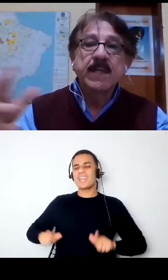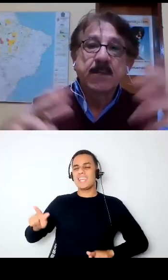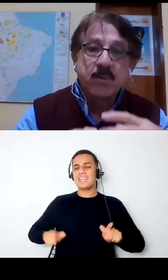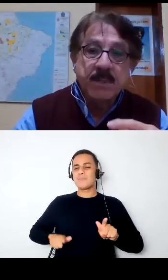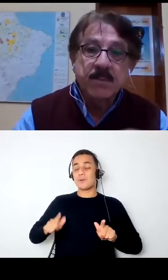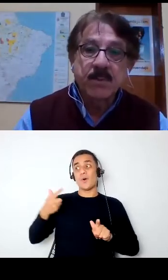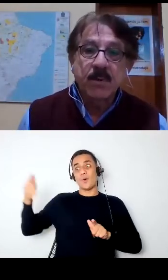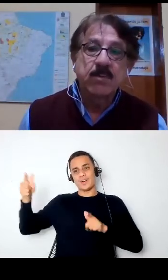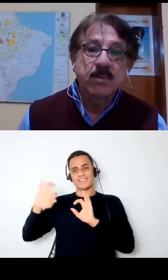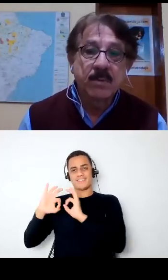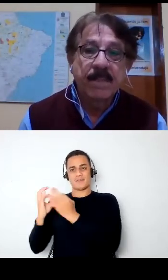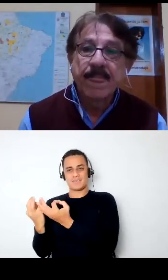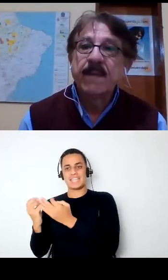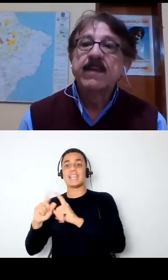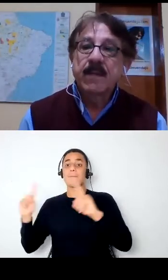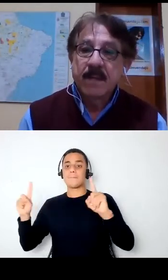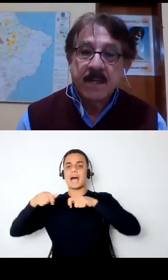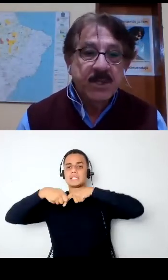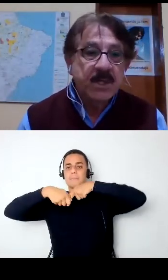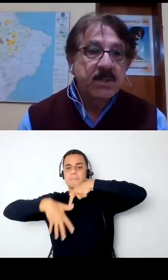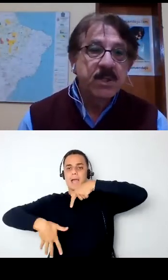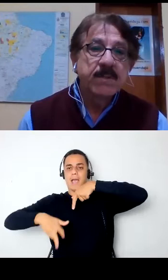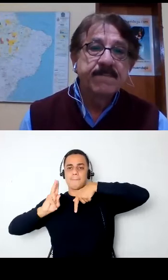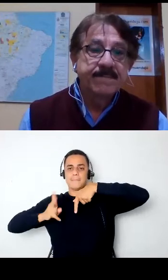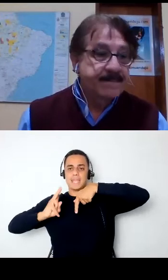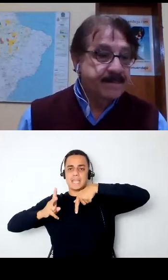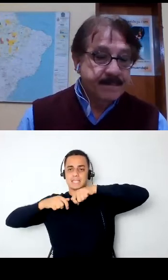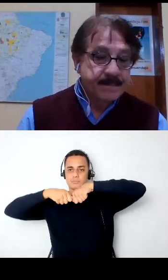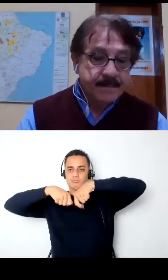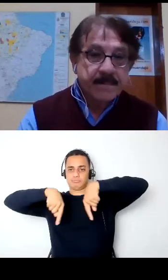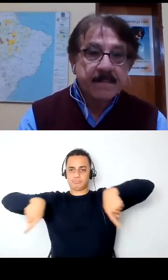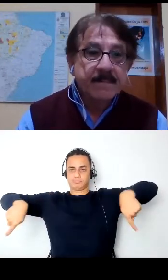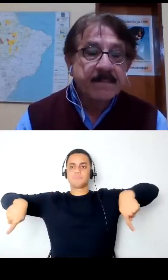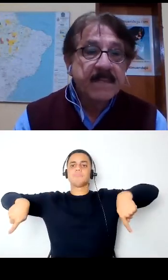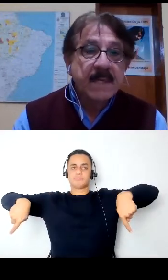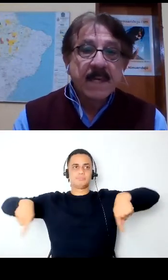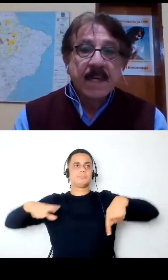família dentro do mesmo tronco. Adiante.